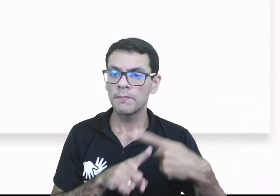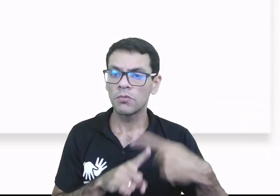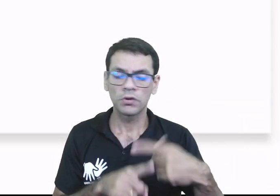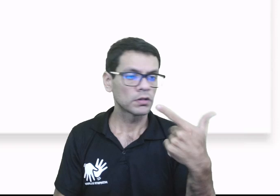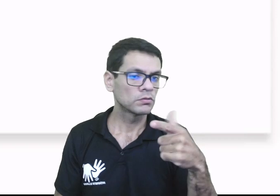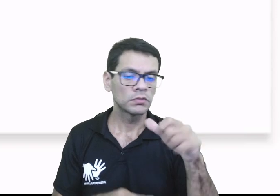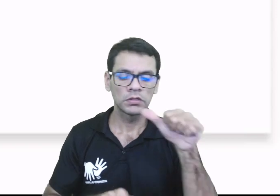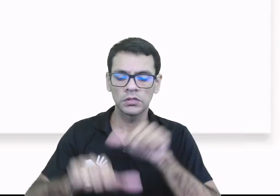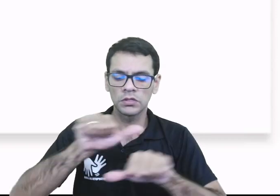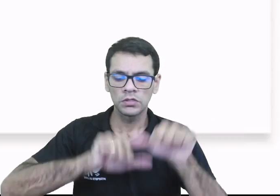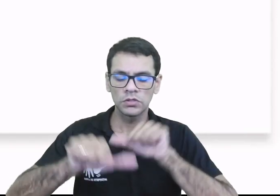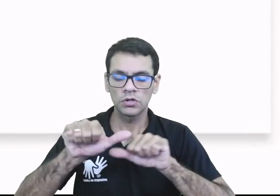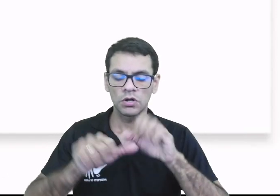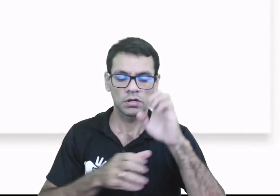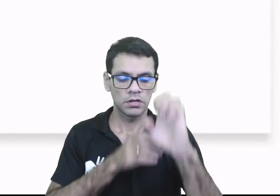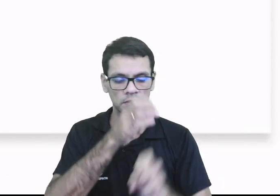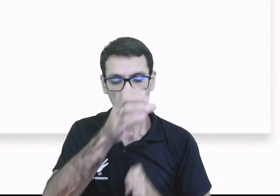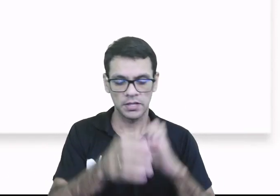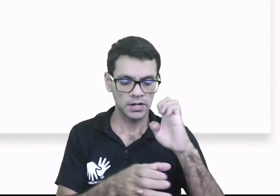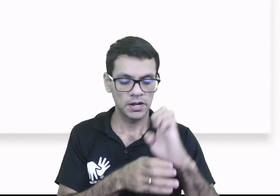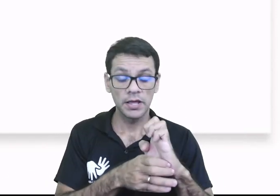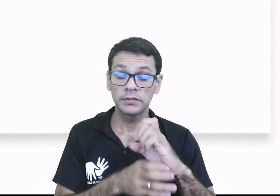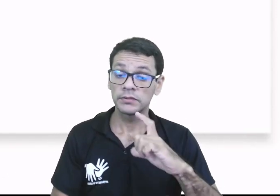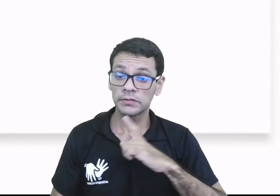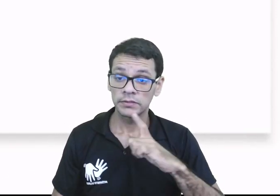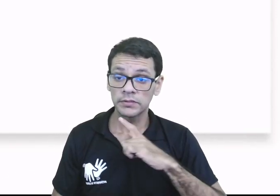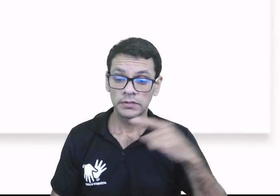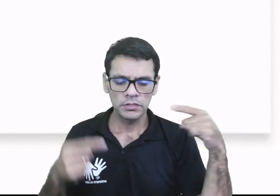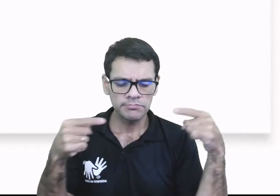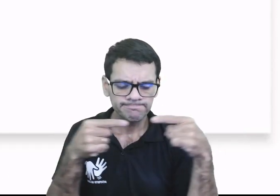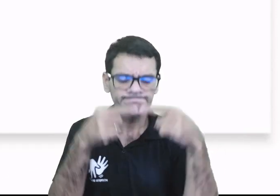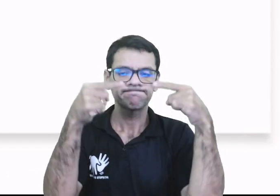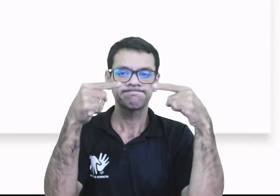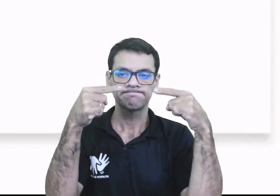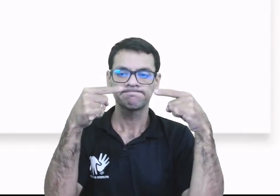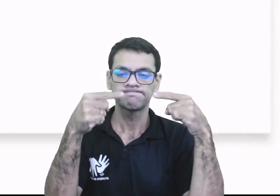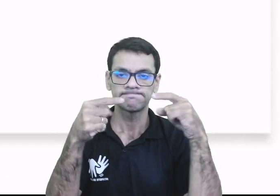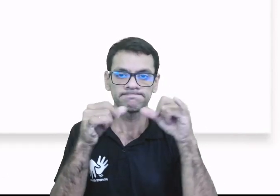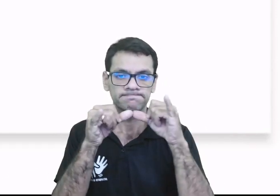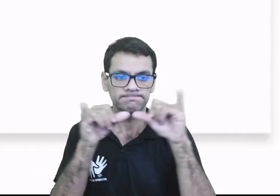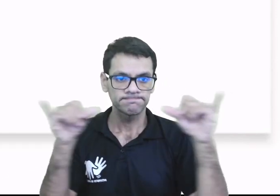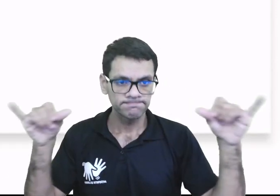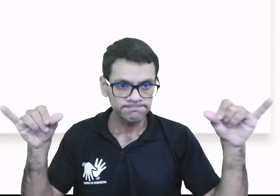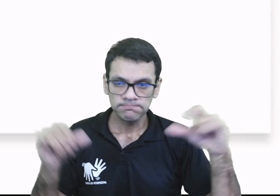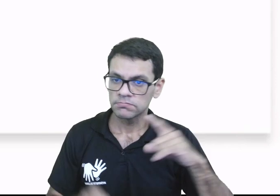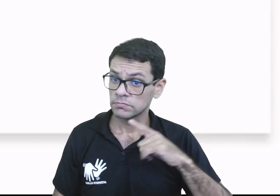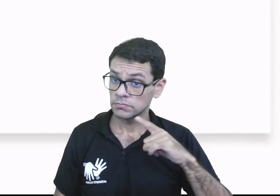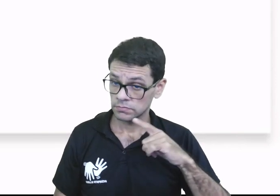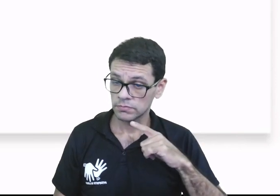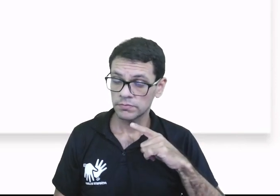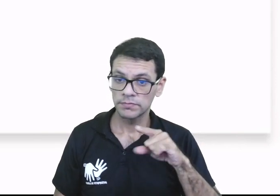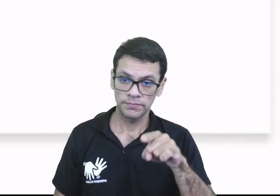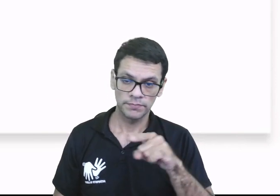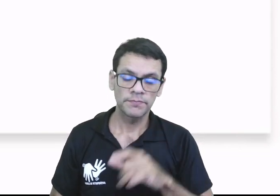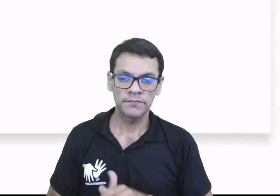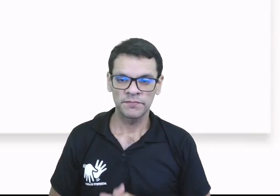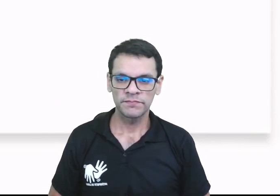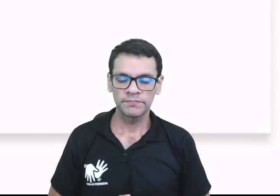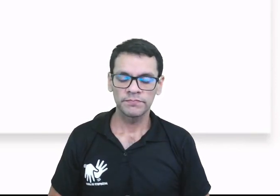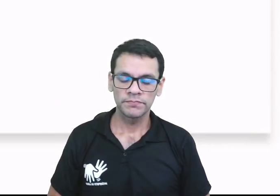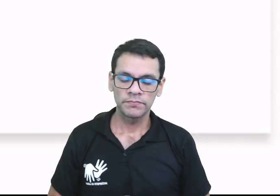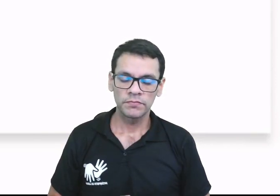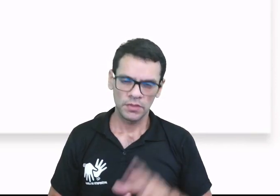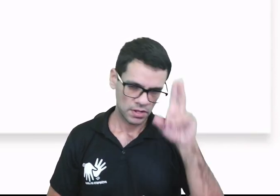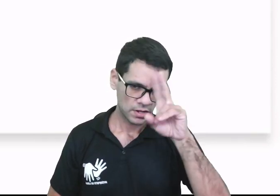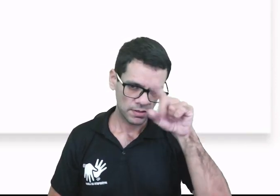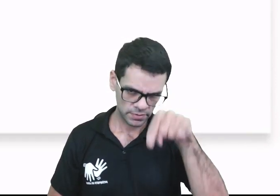uma troca de elétrons, e sim uma afinidade eletrônica que é regida pela eletronegatividade. Lembram